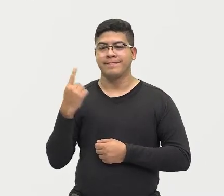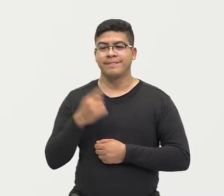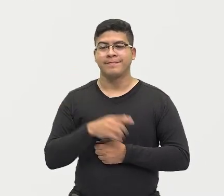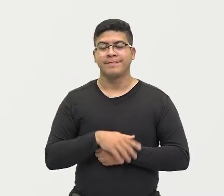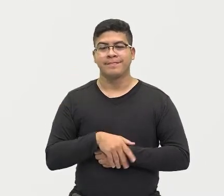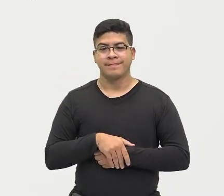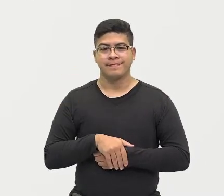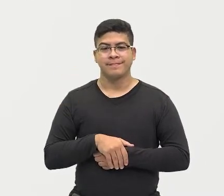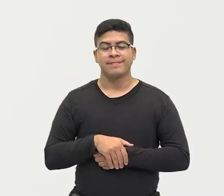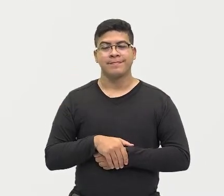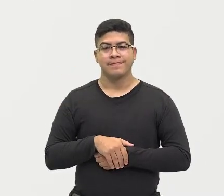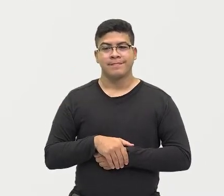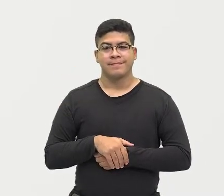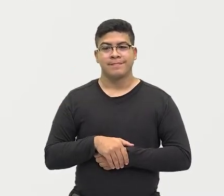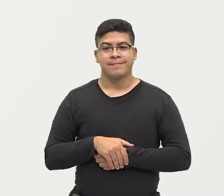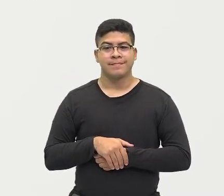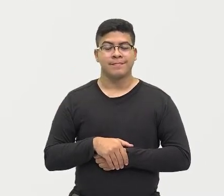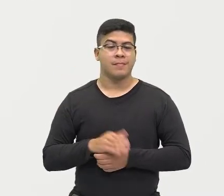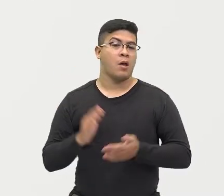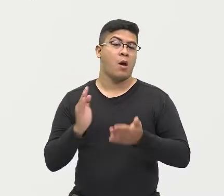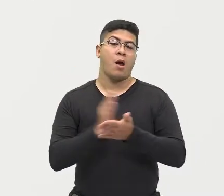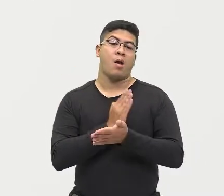Muito bem. Então temos aí, olha só, algumas